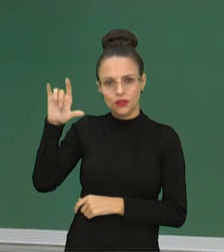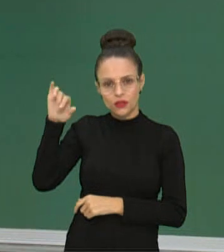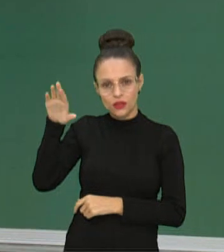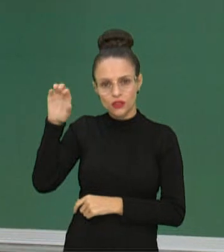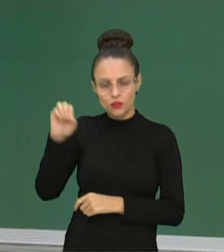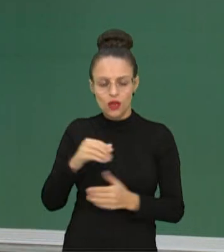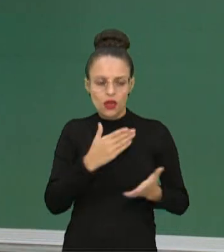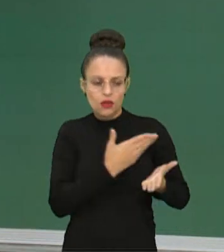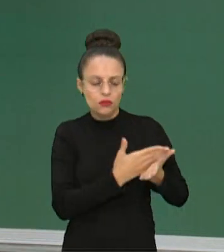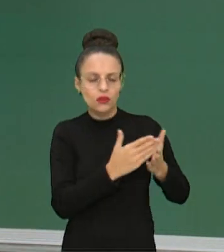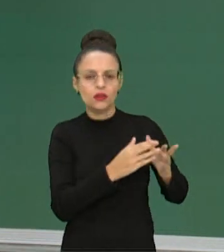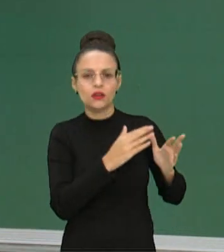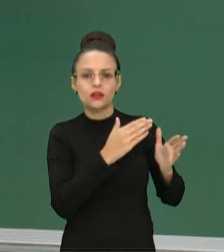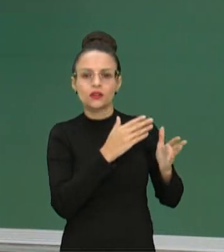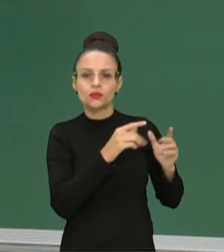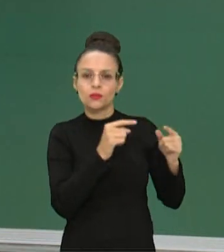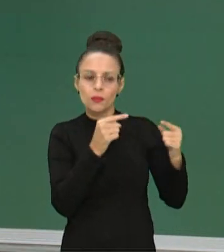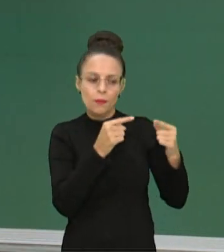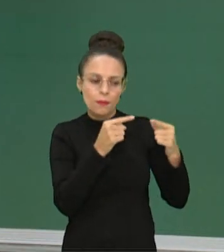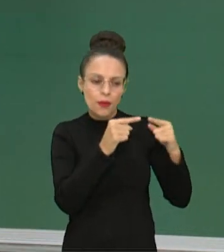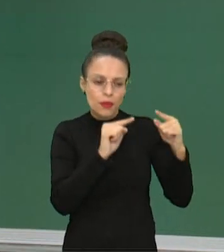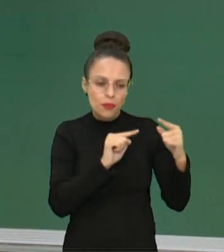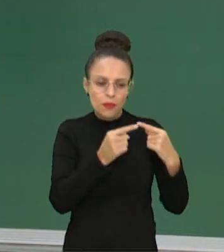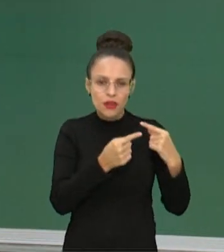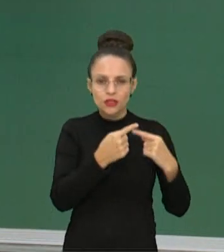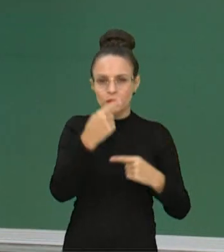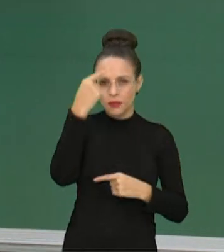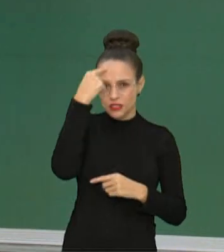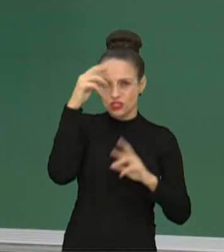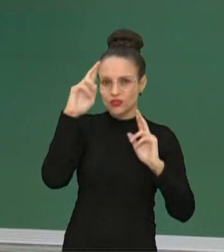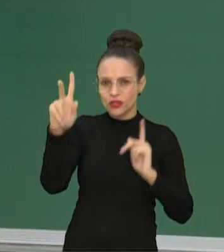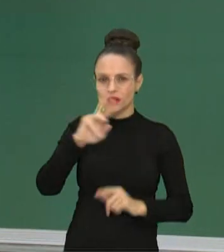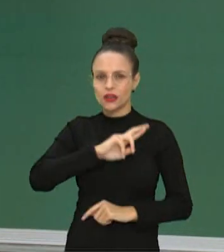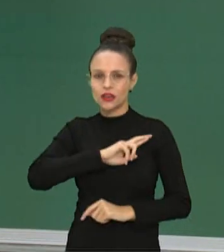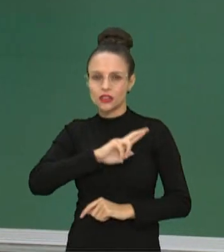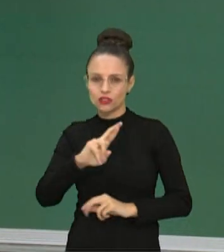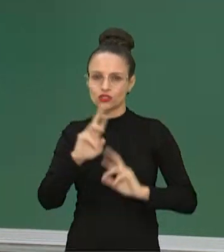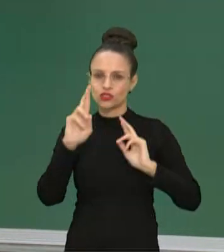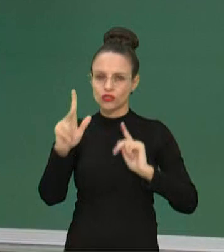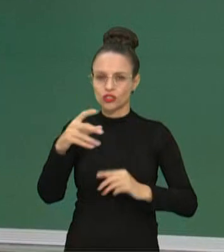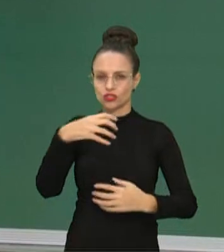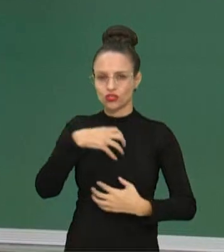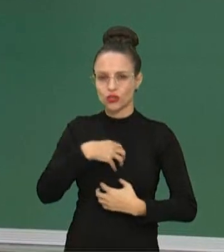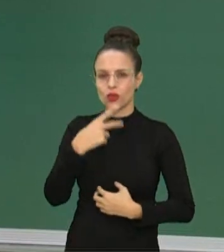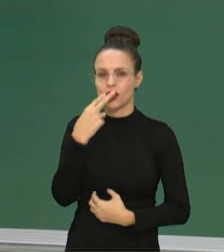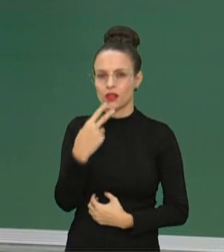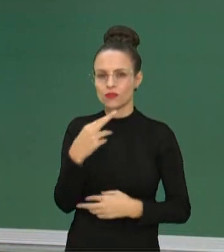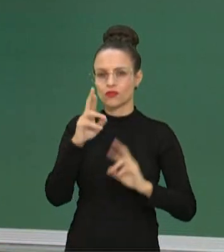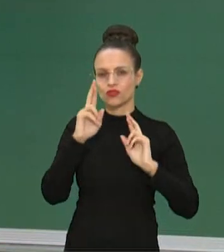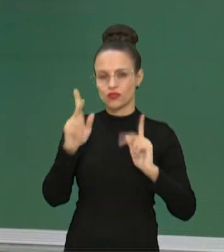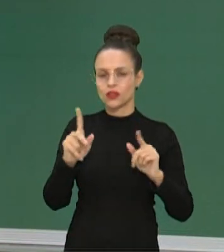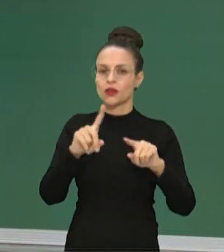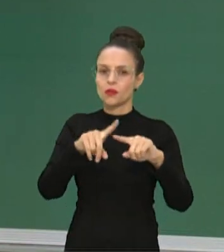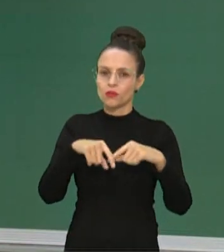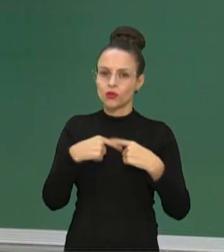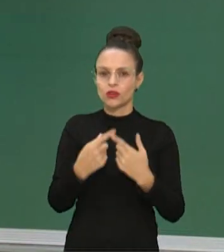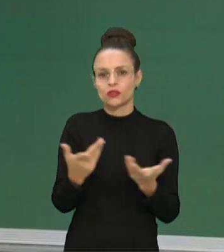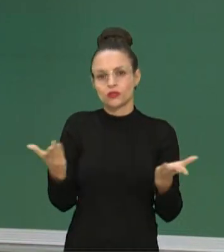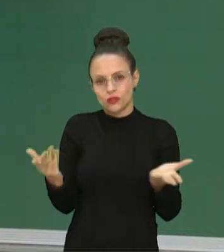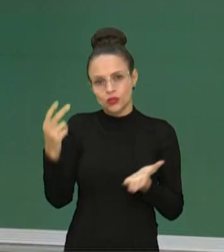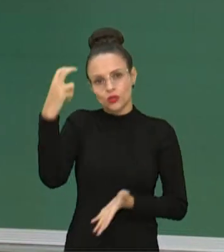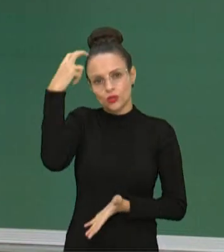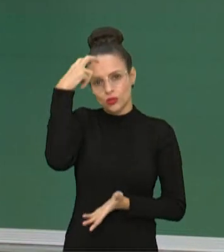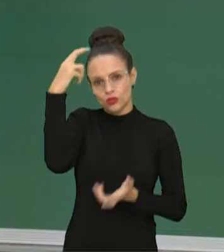construiu, diferenças de se pensar, onde que se tem religiões diferentes, formas de falar diferentes, portanto, uma